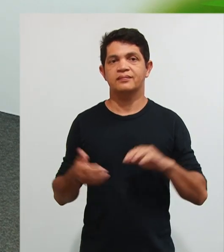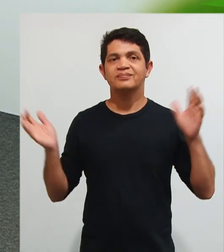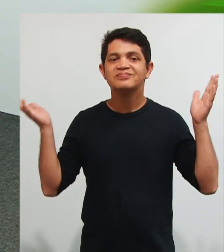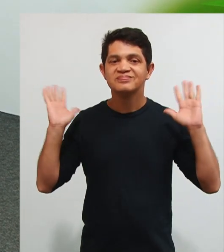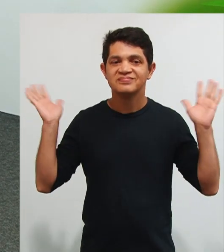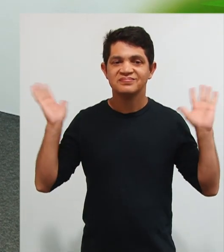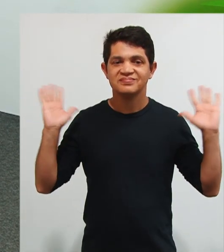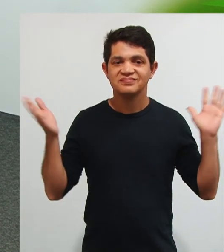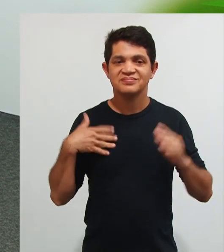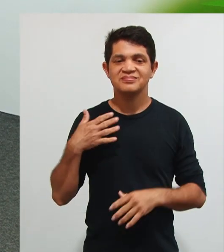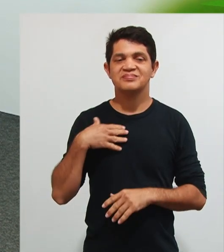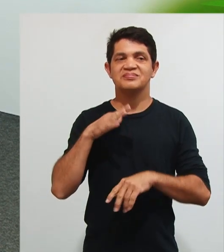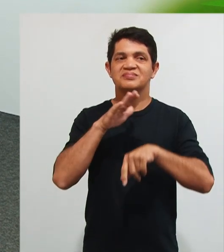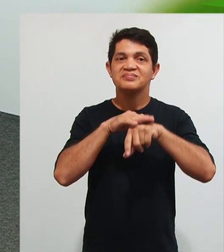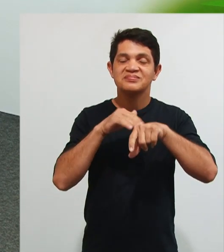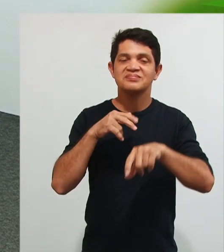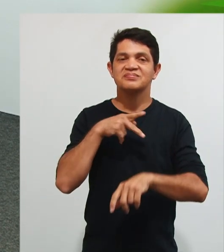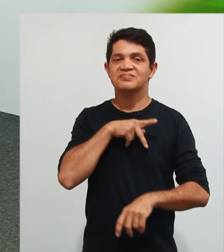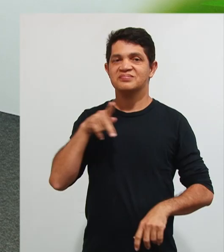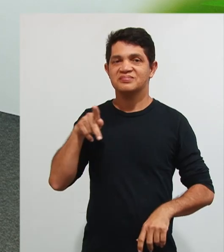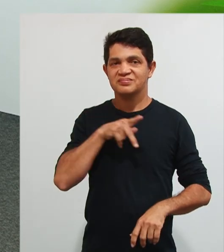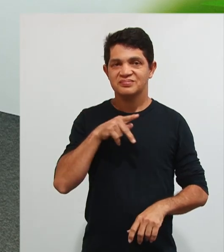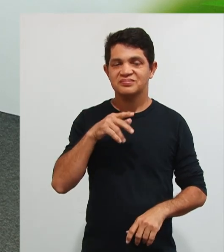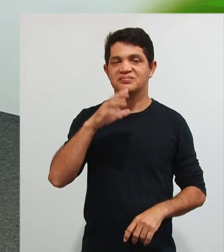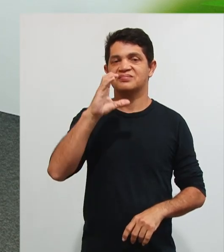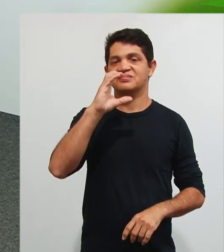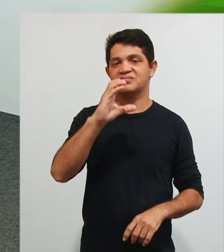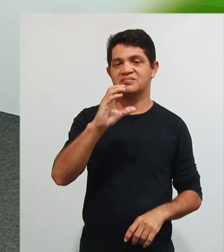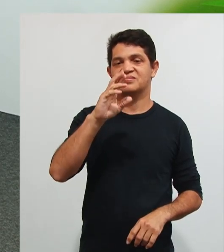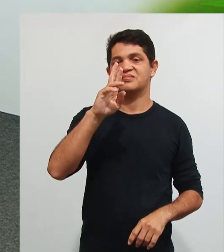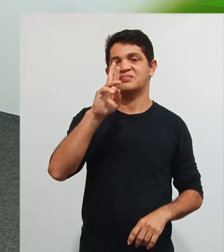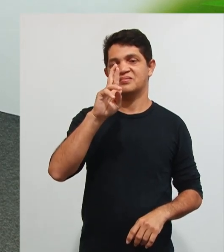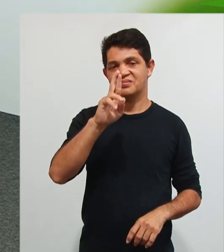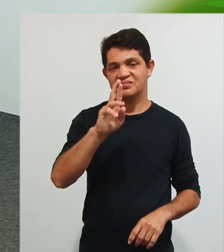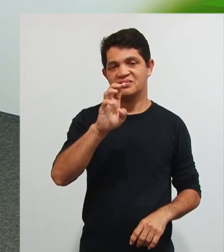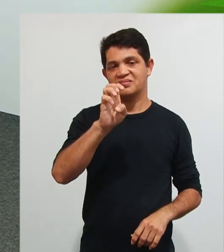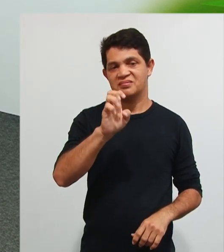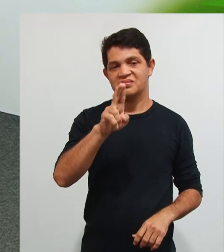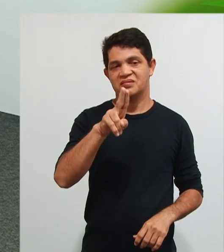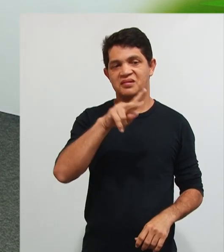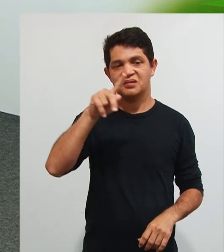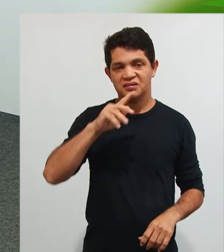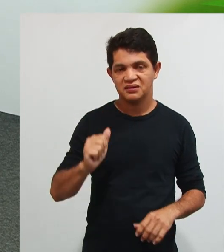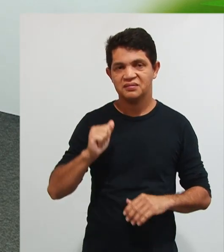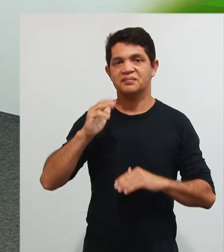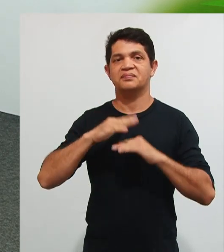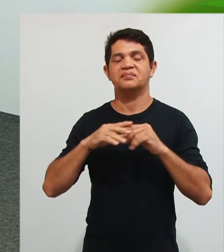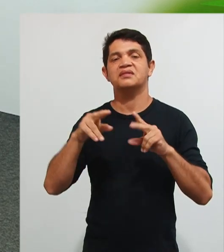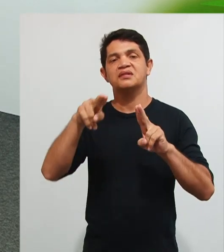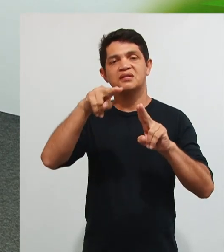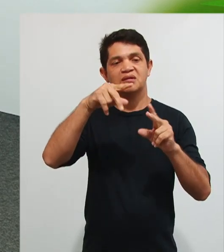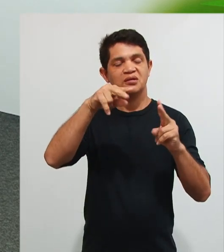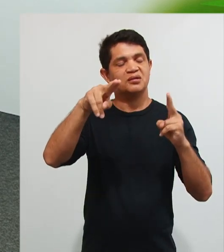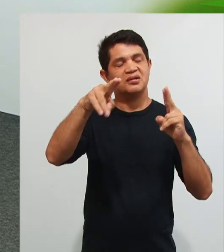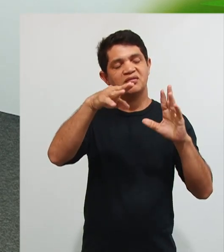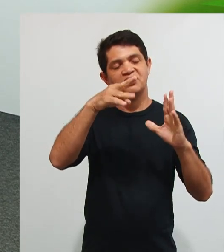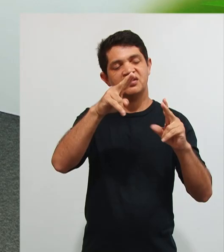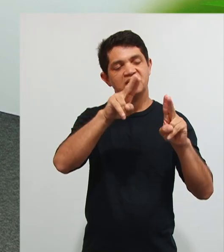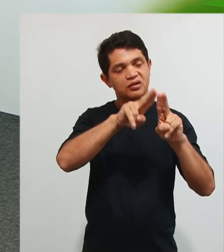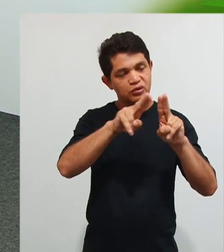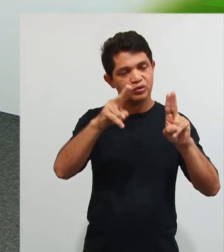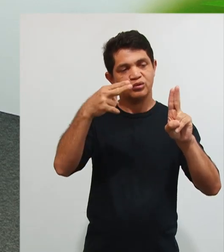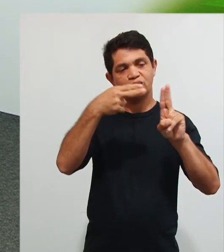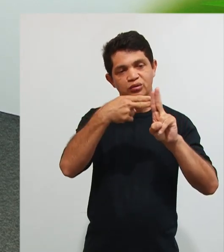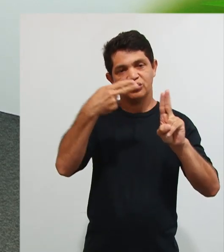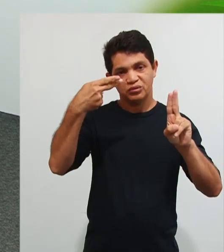Olá, me chamo Creuza Batista e nós vamos dar sequência às nossas unidades de estudo. Exatamente hoje nós